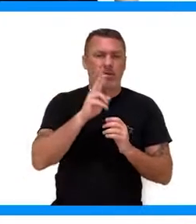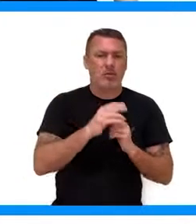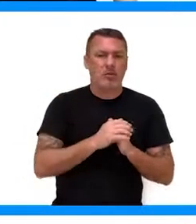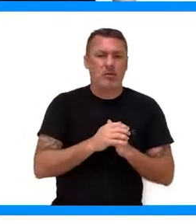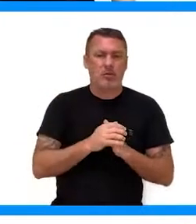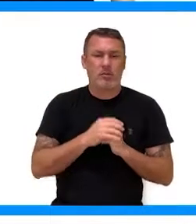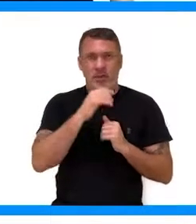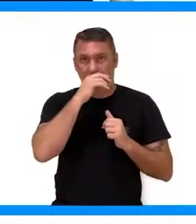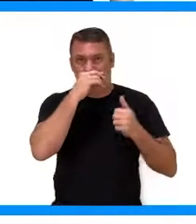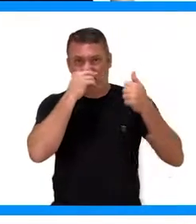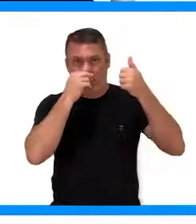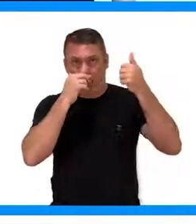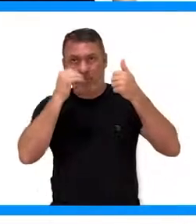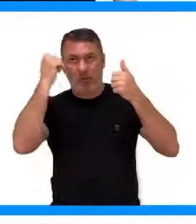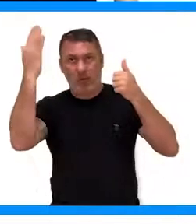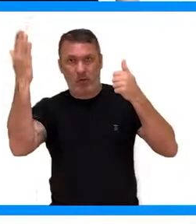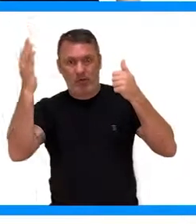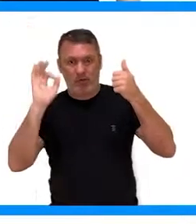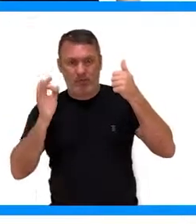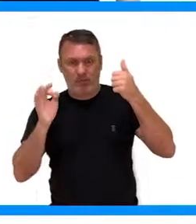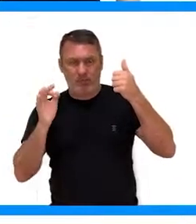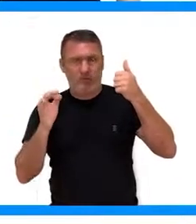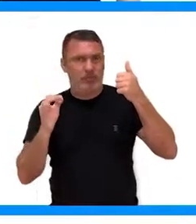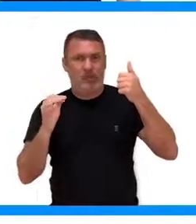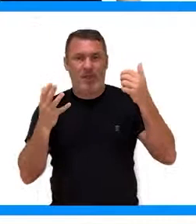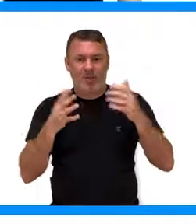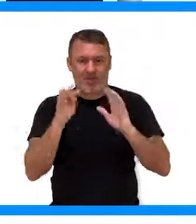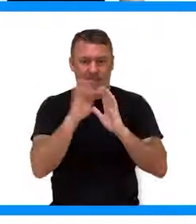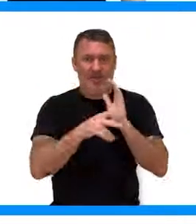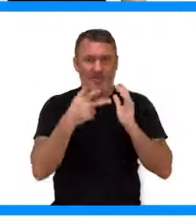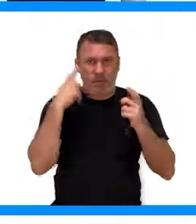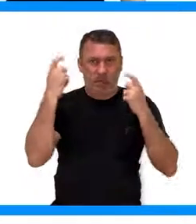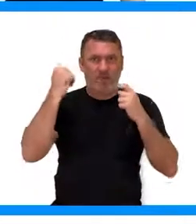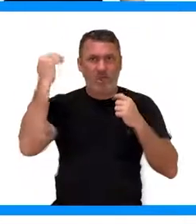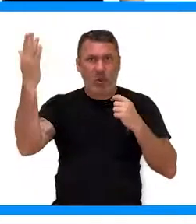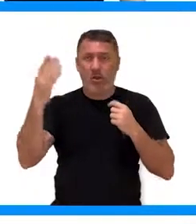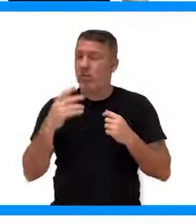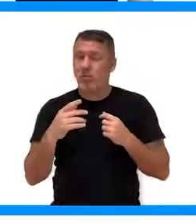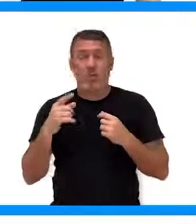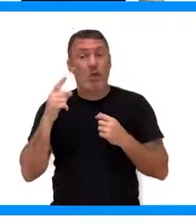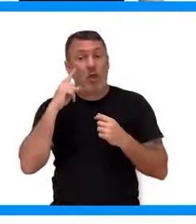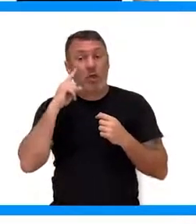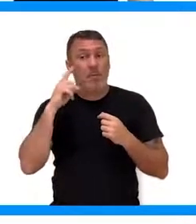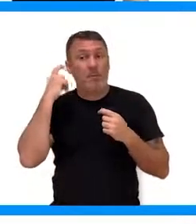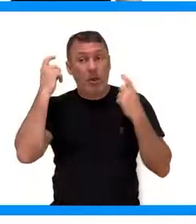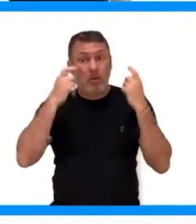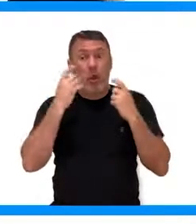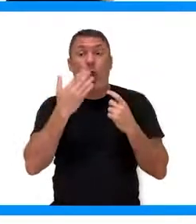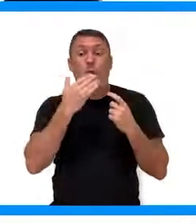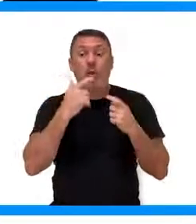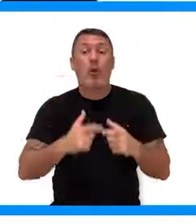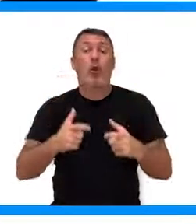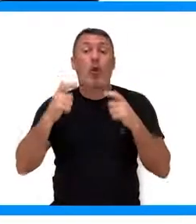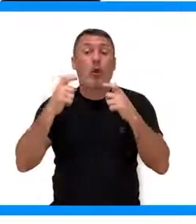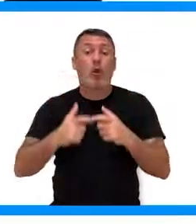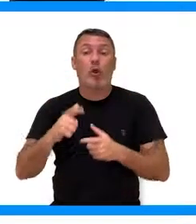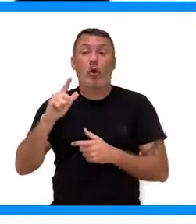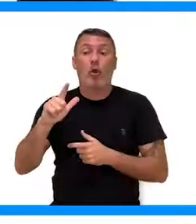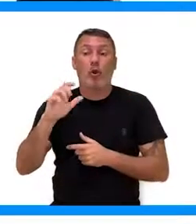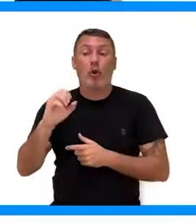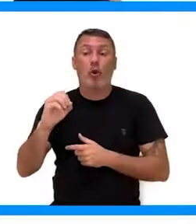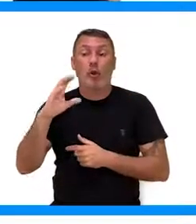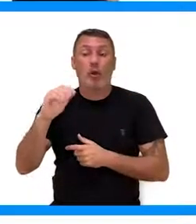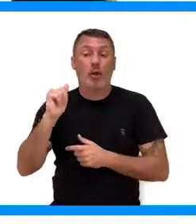preocupados aqui com a demanda externa, com a exportação? Não. Estamos preocupados